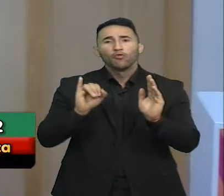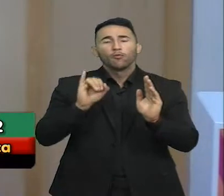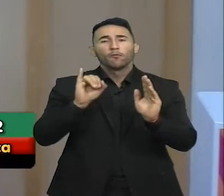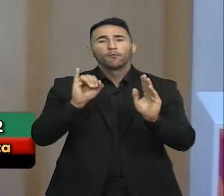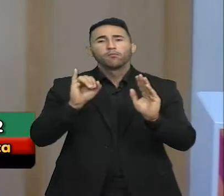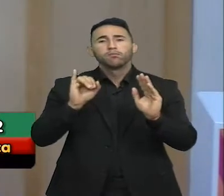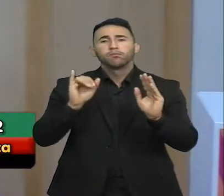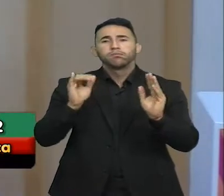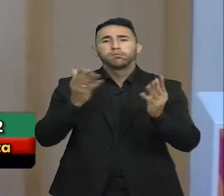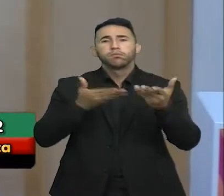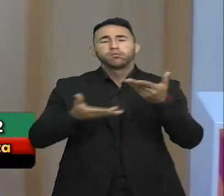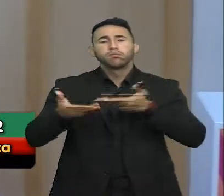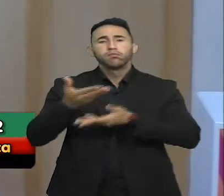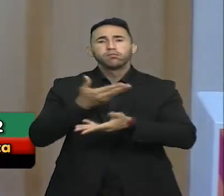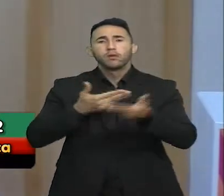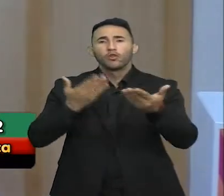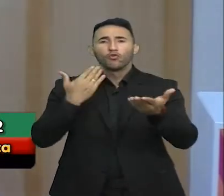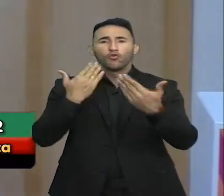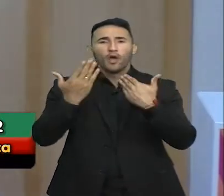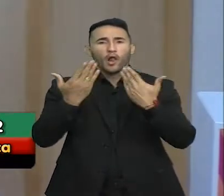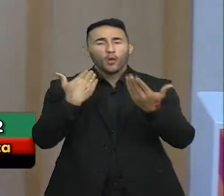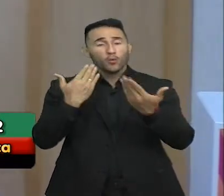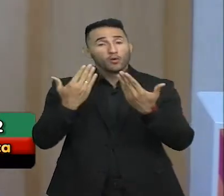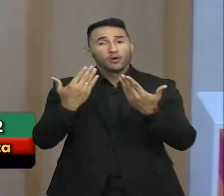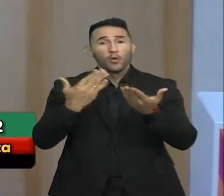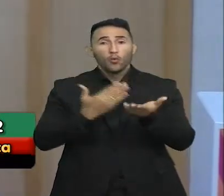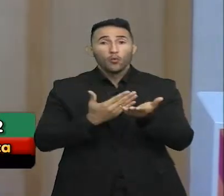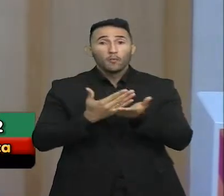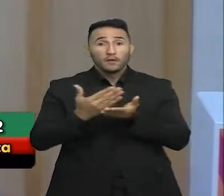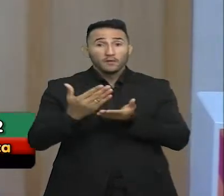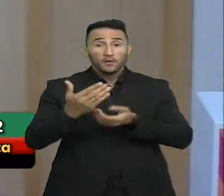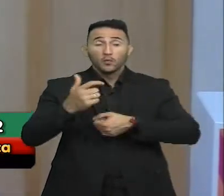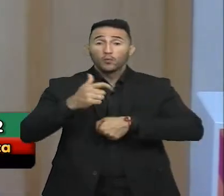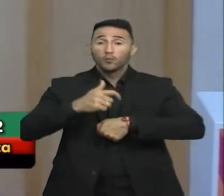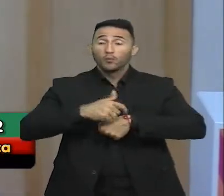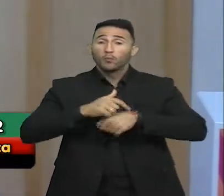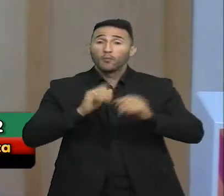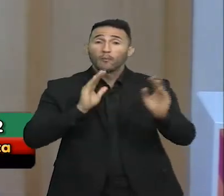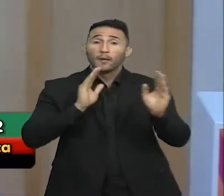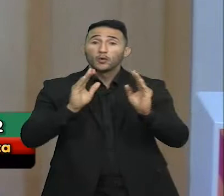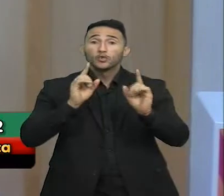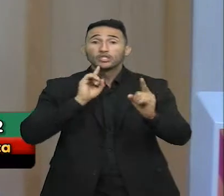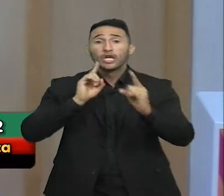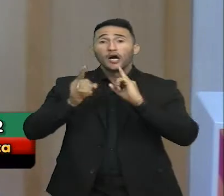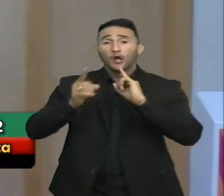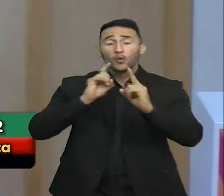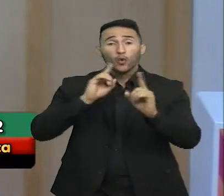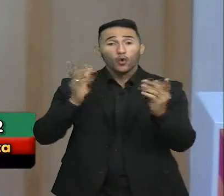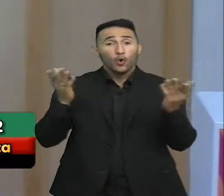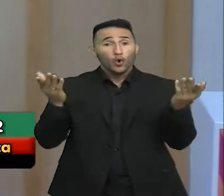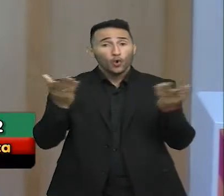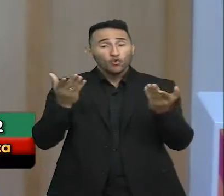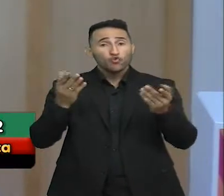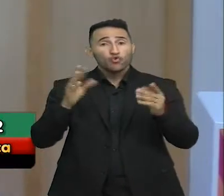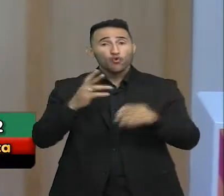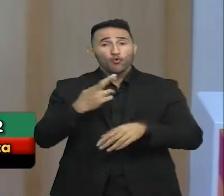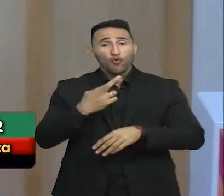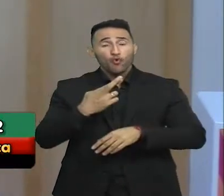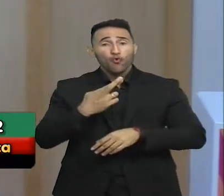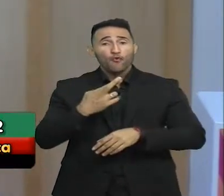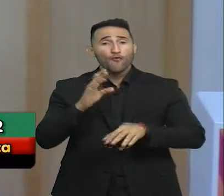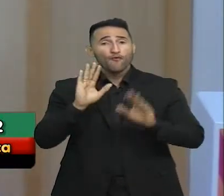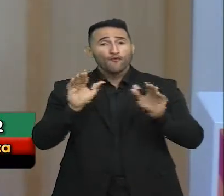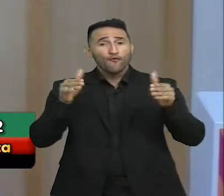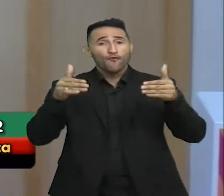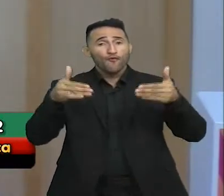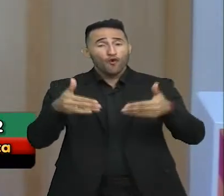esse. Nós começamos, sim, como um espaço de diálogo. E hoje o Fórum Interreligioso